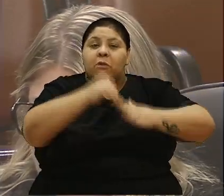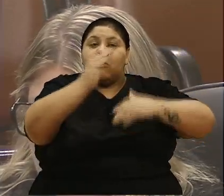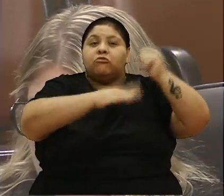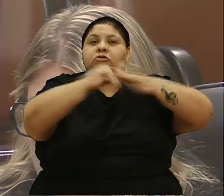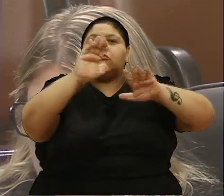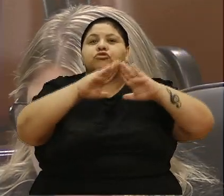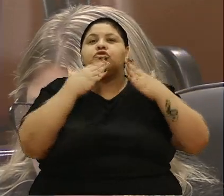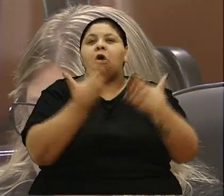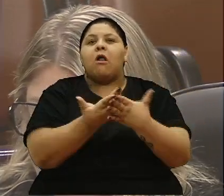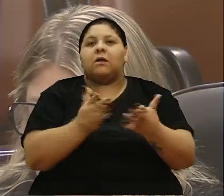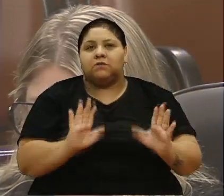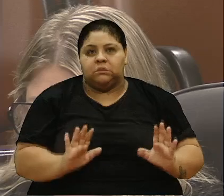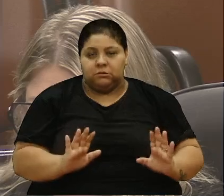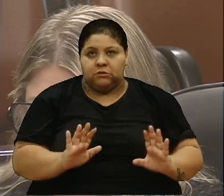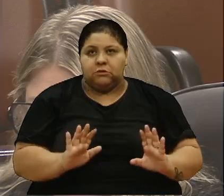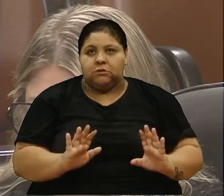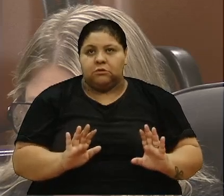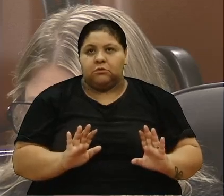escolas,